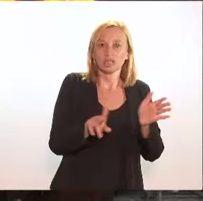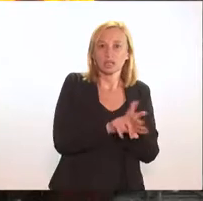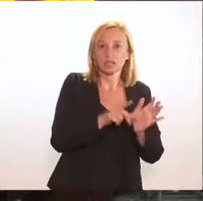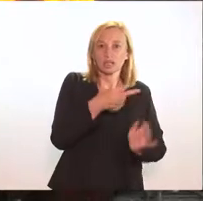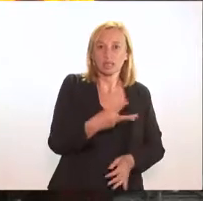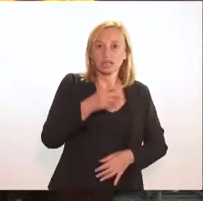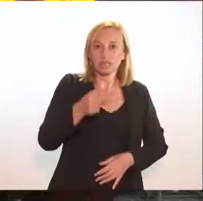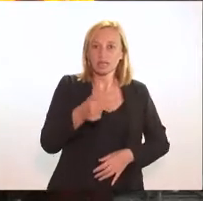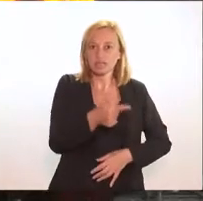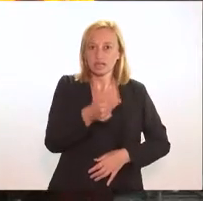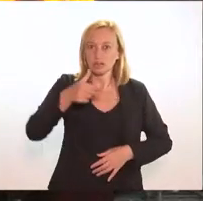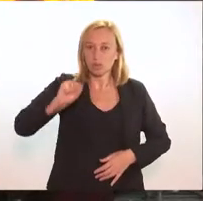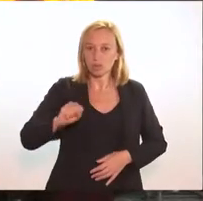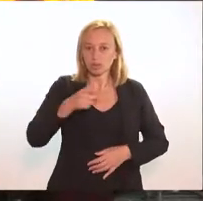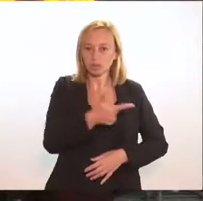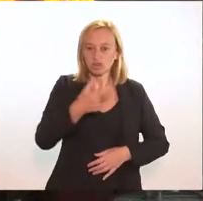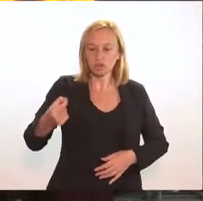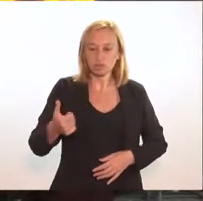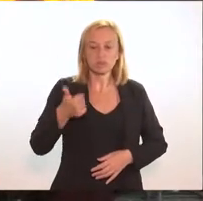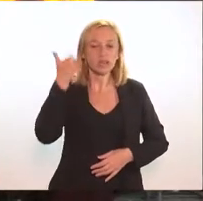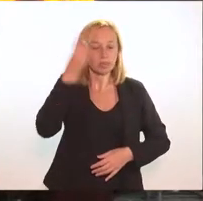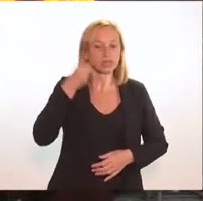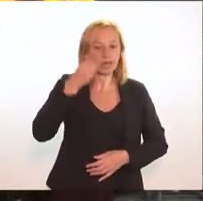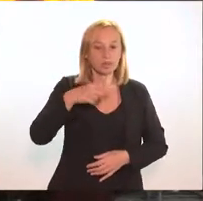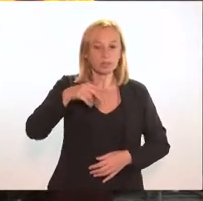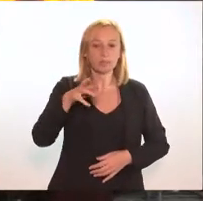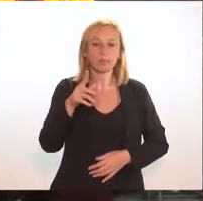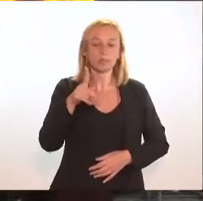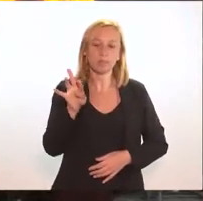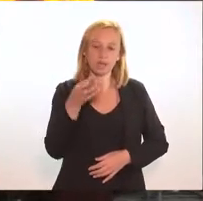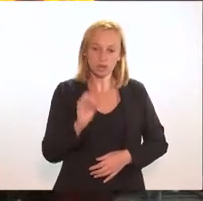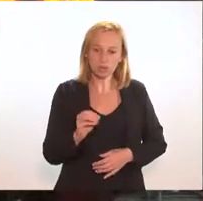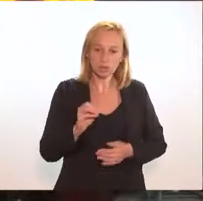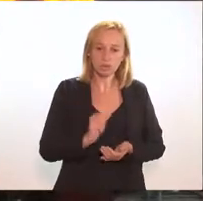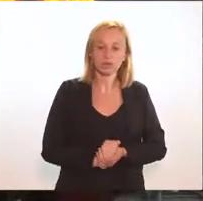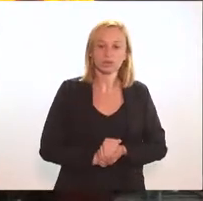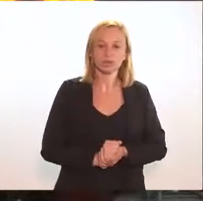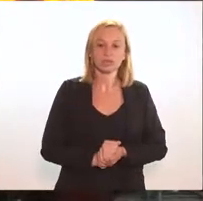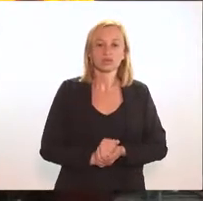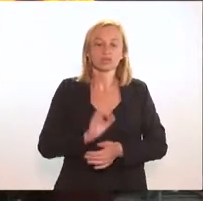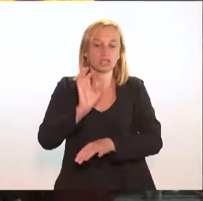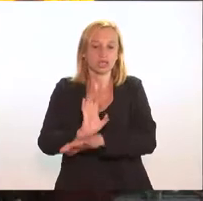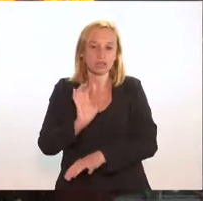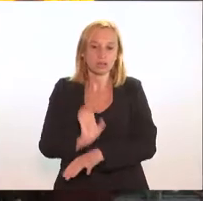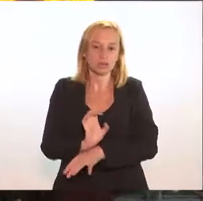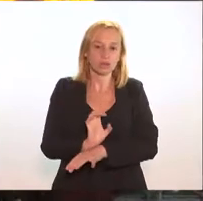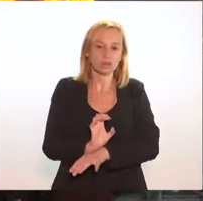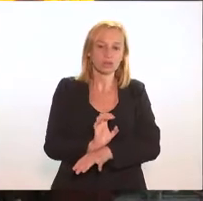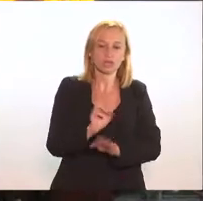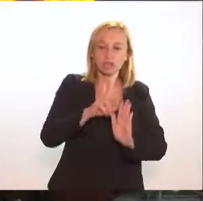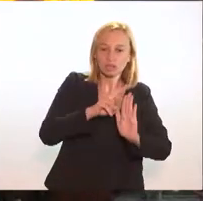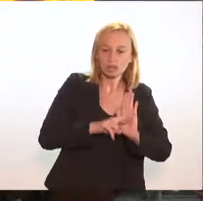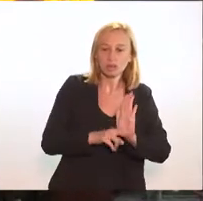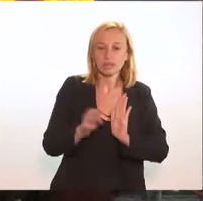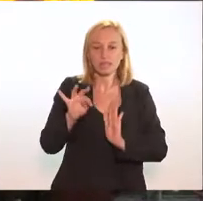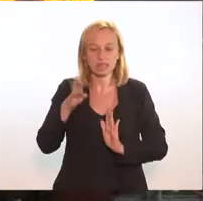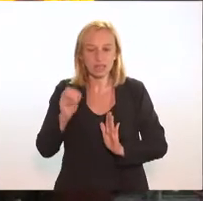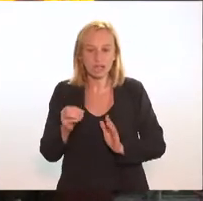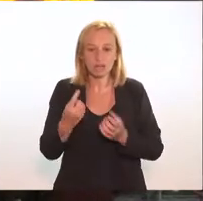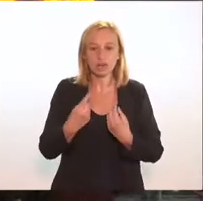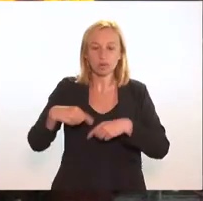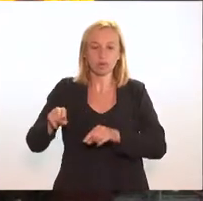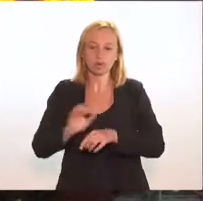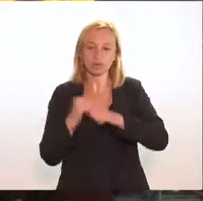de lei 3778/2021, de autoria do deputado Pedro Ricardo, institui o cadastro estadual de infratores das normas sanitárias de enfrentamento do Covid e da